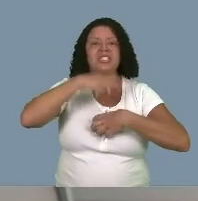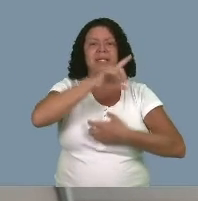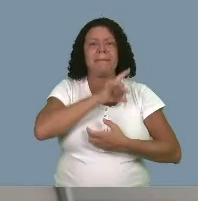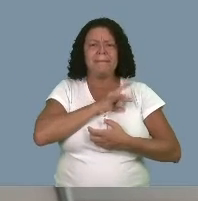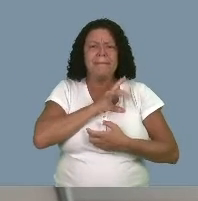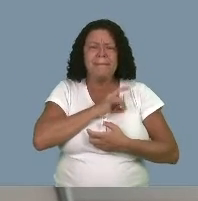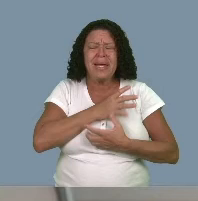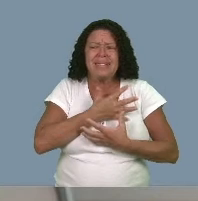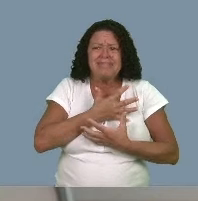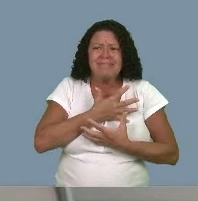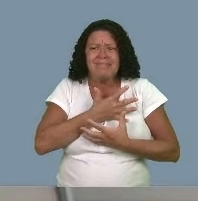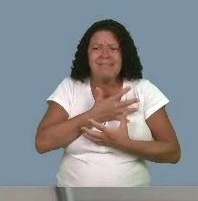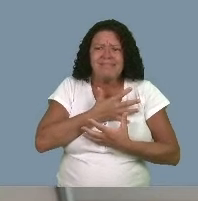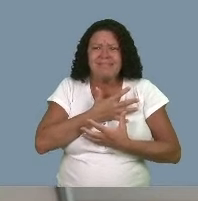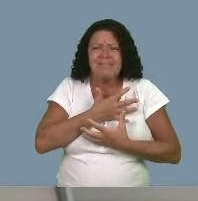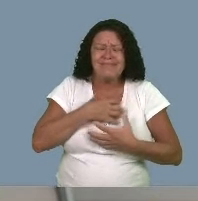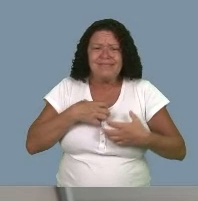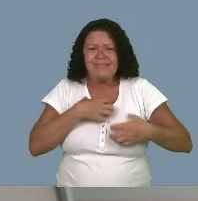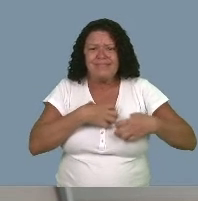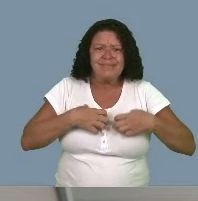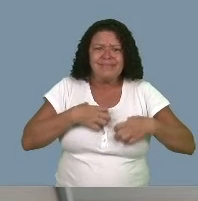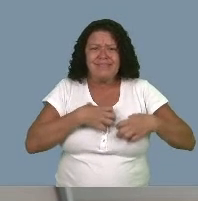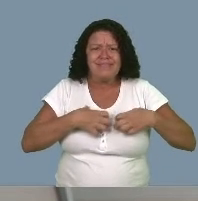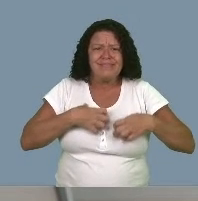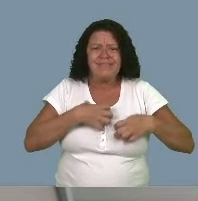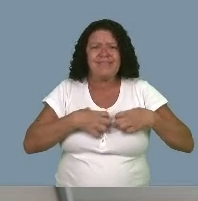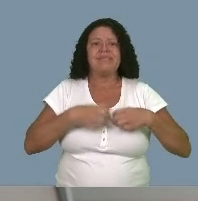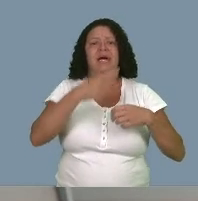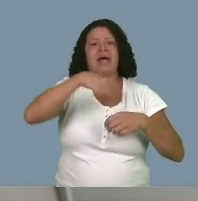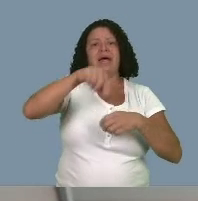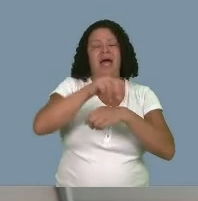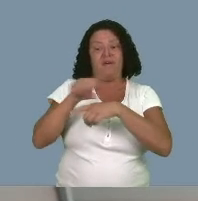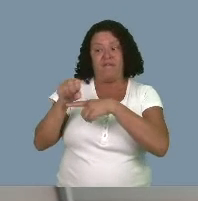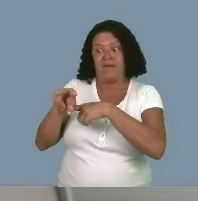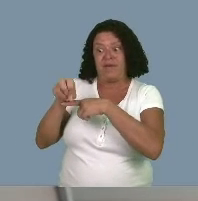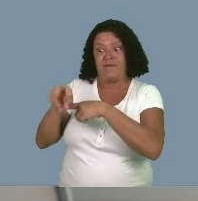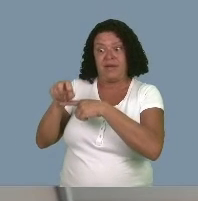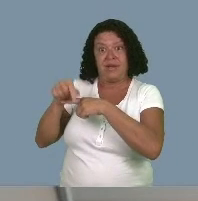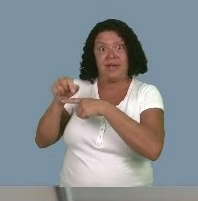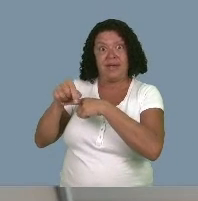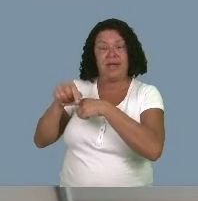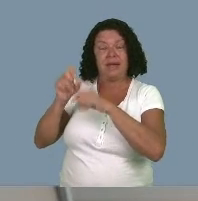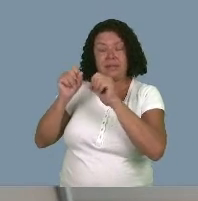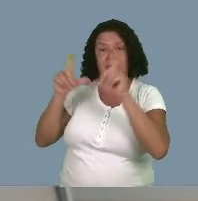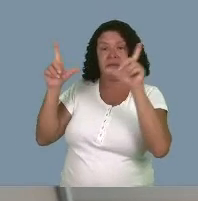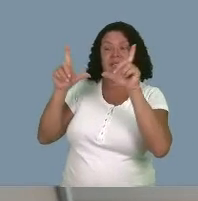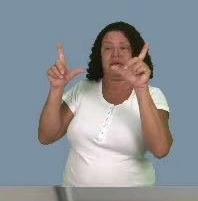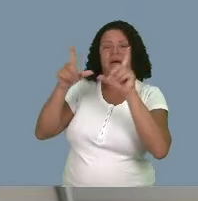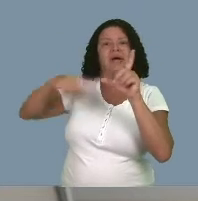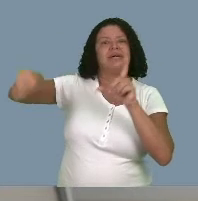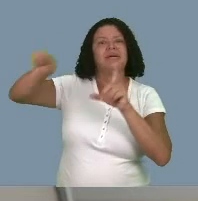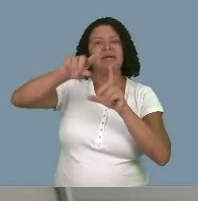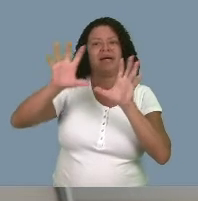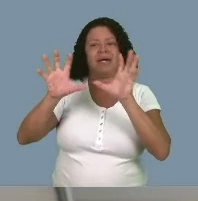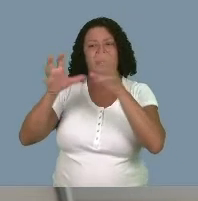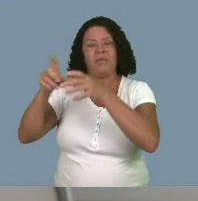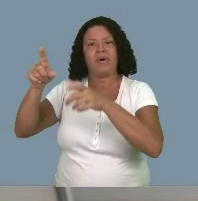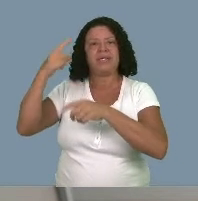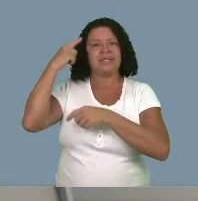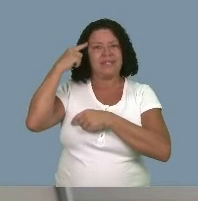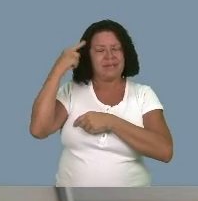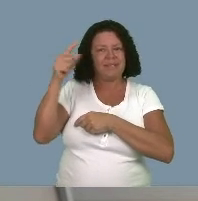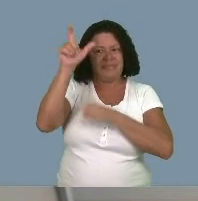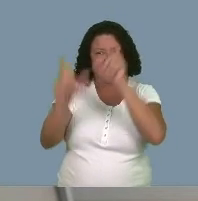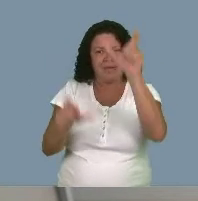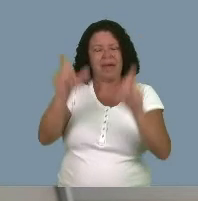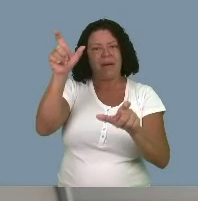de apreensão, de angústia, né, em relação ao vírus despertou nessas pessoas? Para